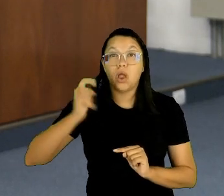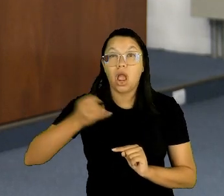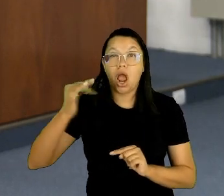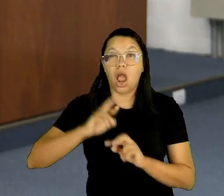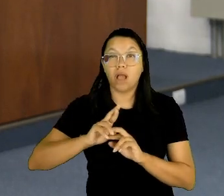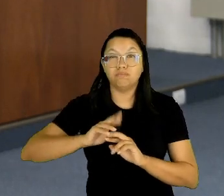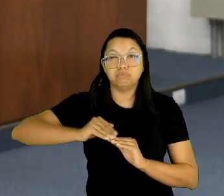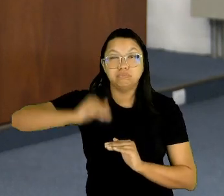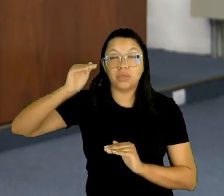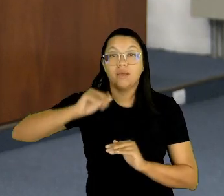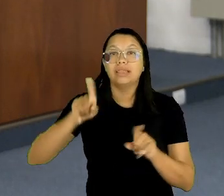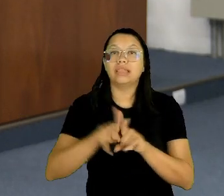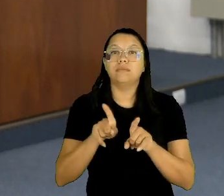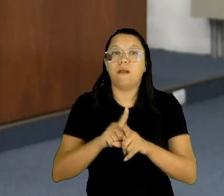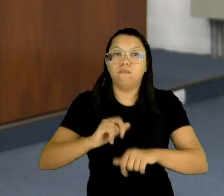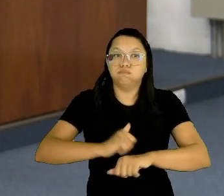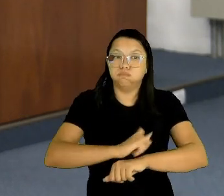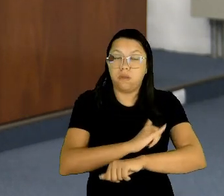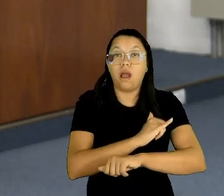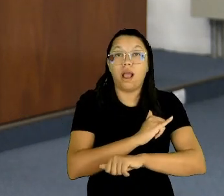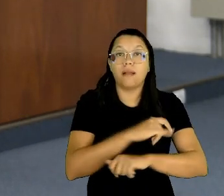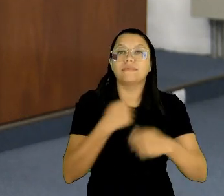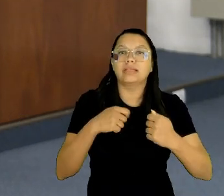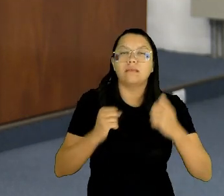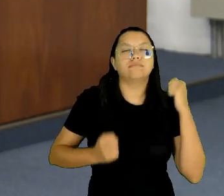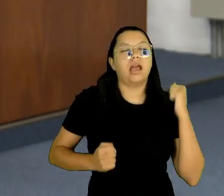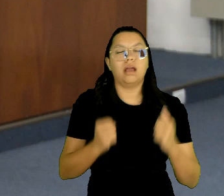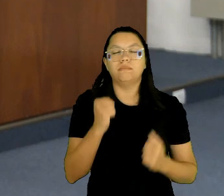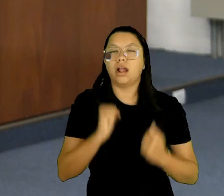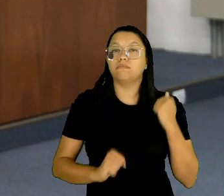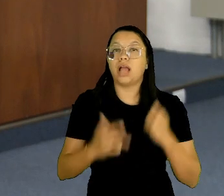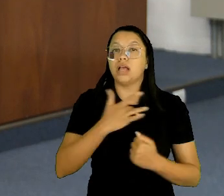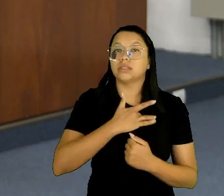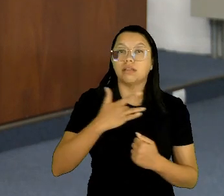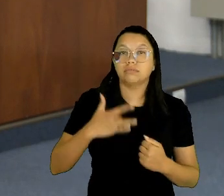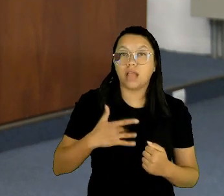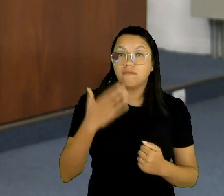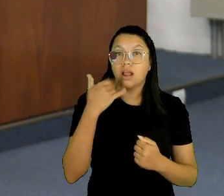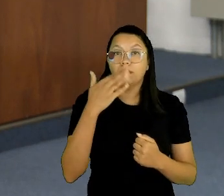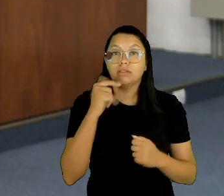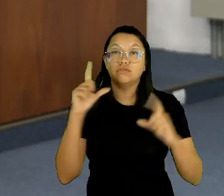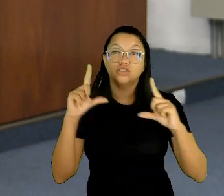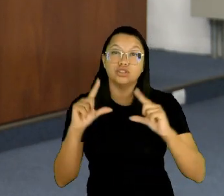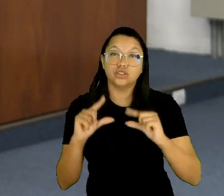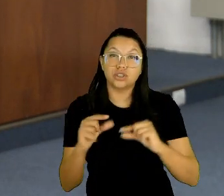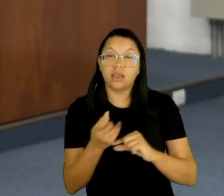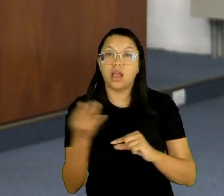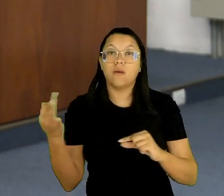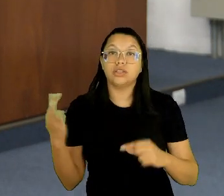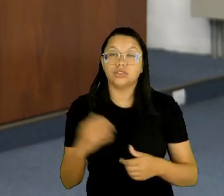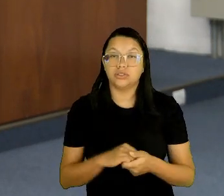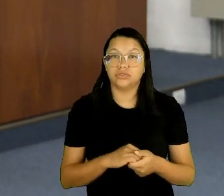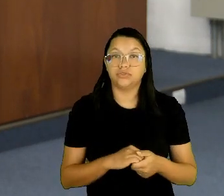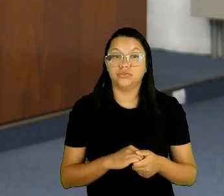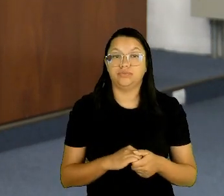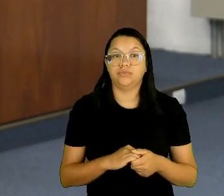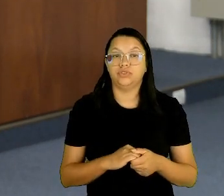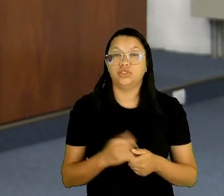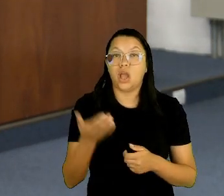obesidade, ou de sobrepeso, praticar atividade física, ter uma alimentação saudável, reduzir a